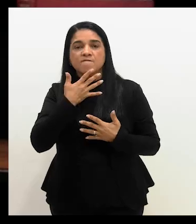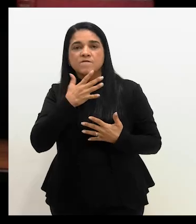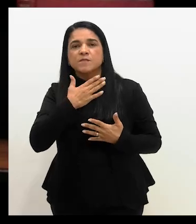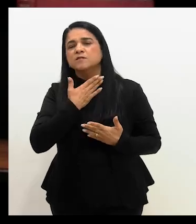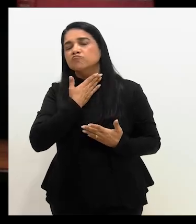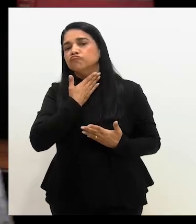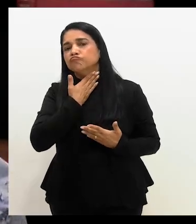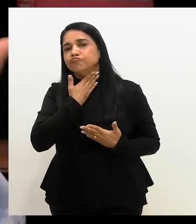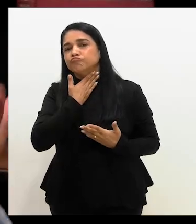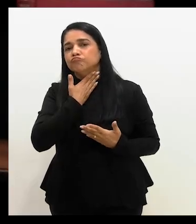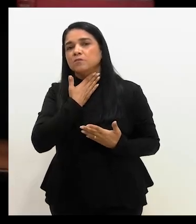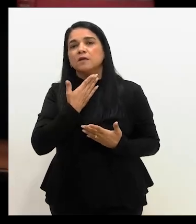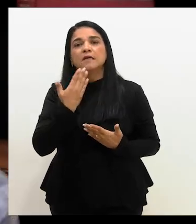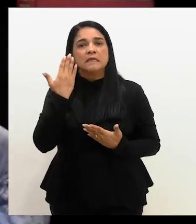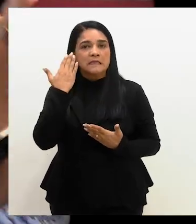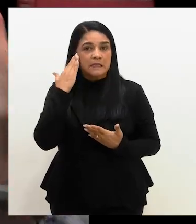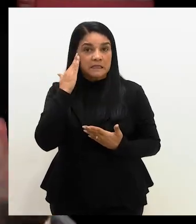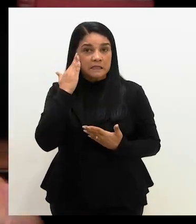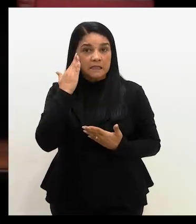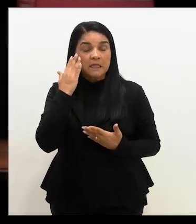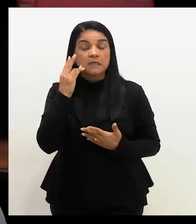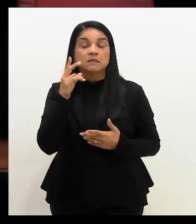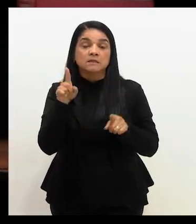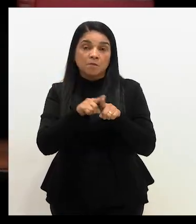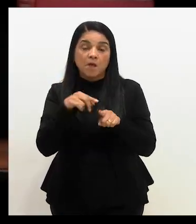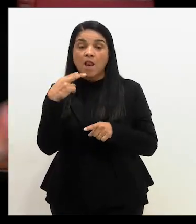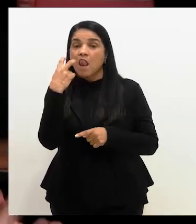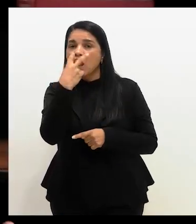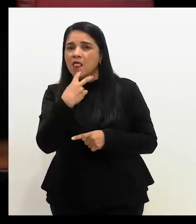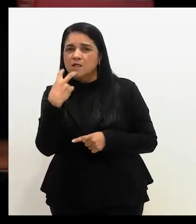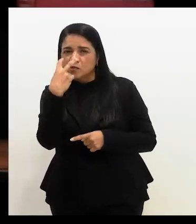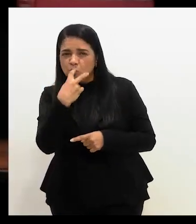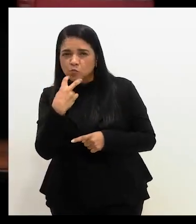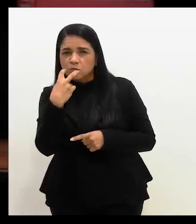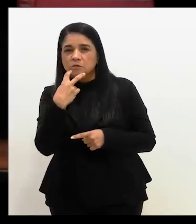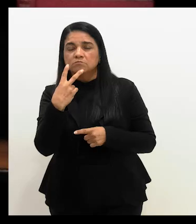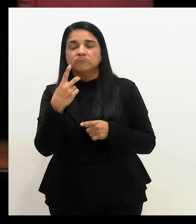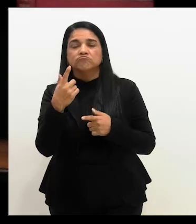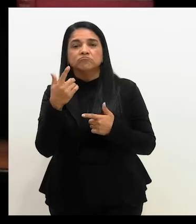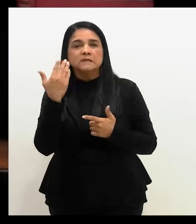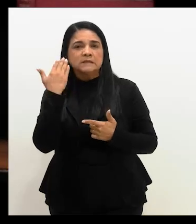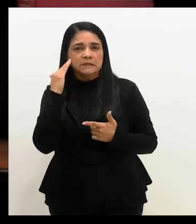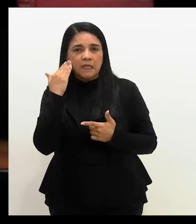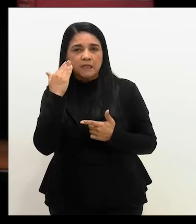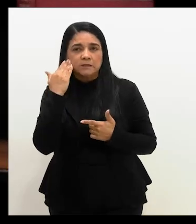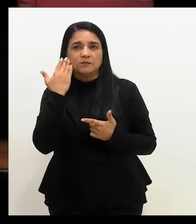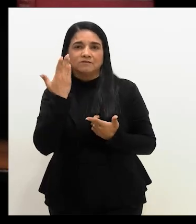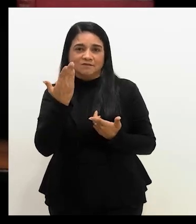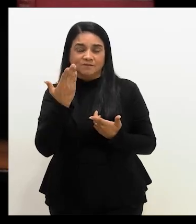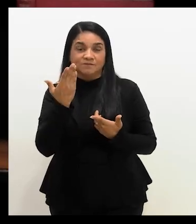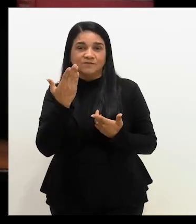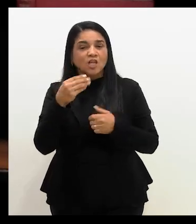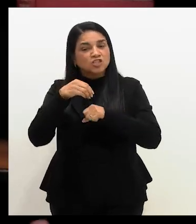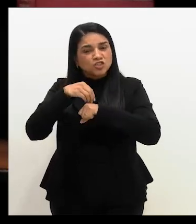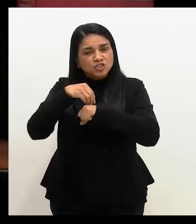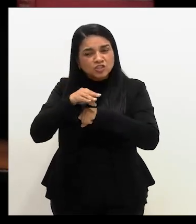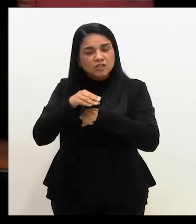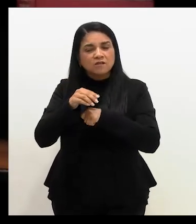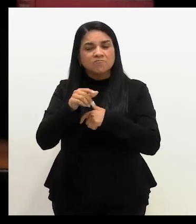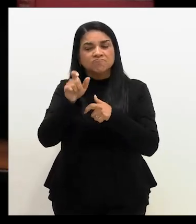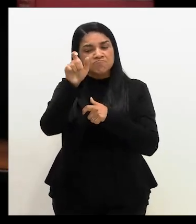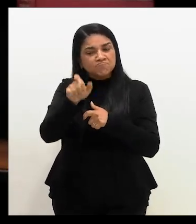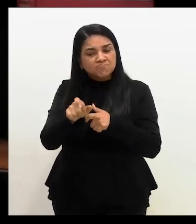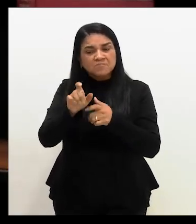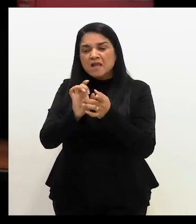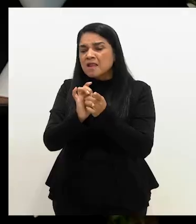sonora na palma da mão ele conseguir entender, além da leitura labial, obviamente, né? entender o que você está falando. Então, também é uma dica. É